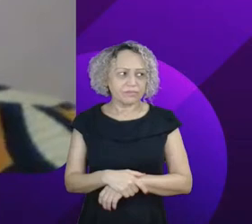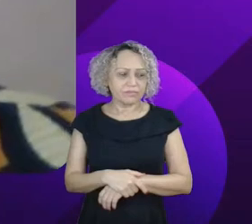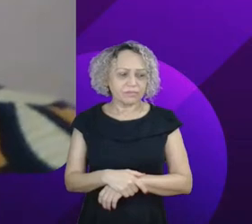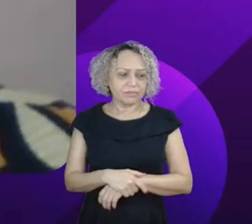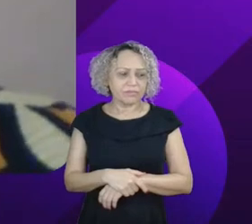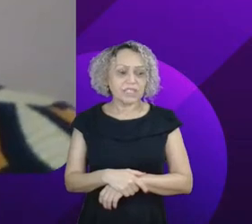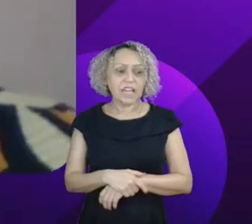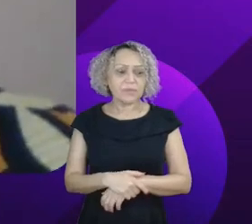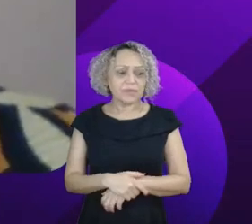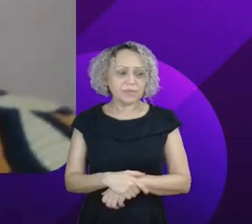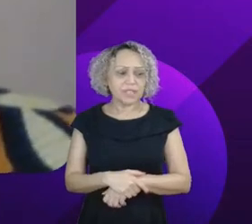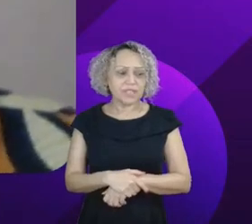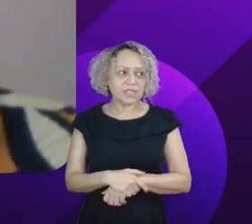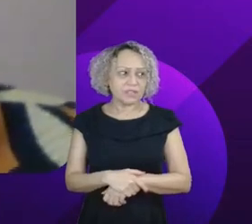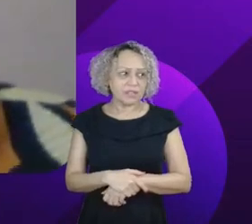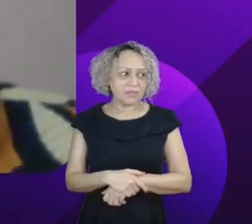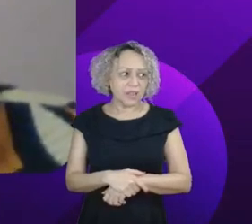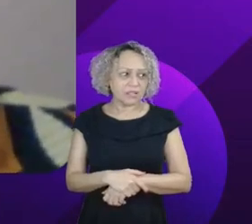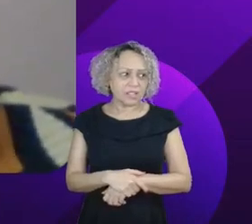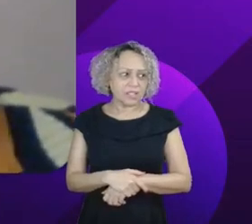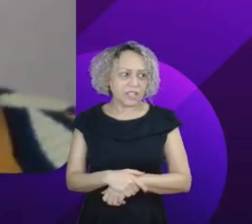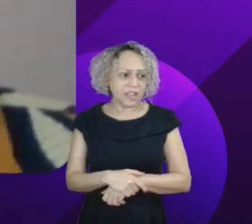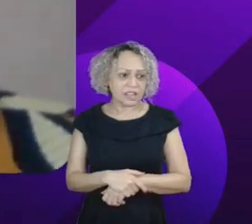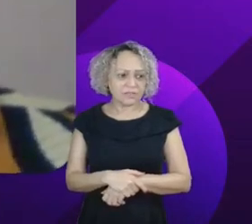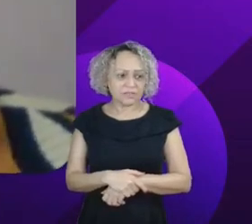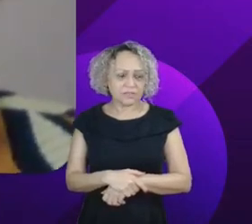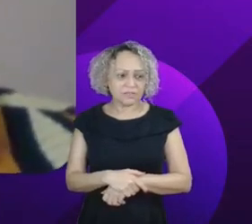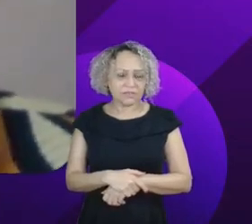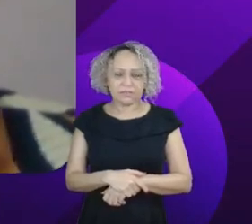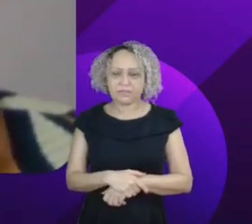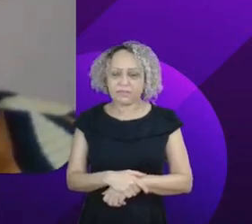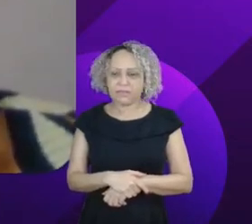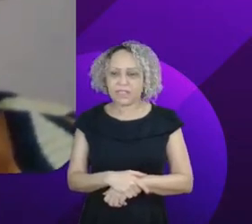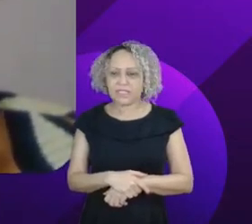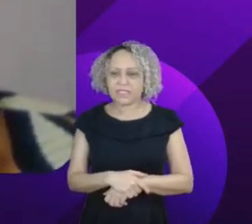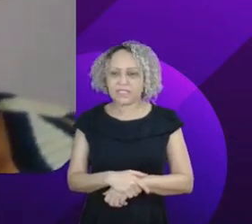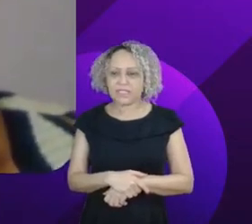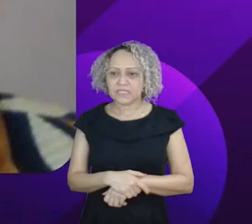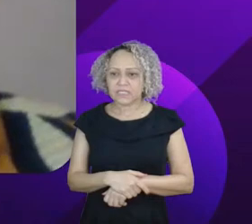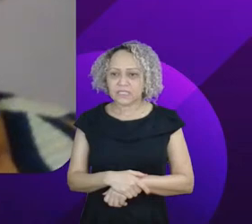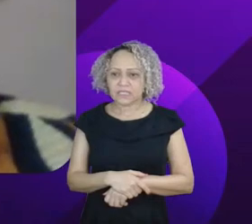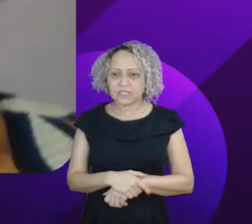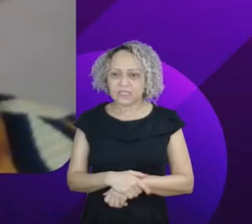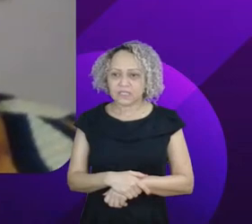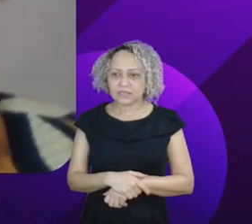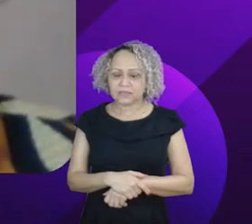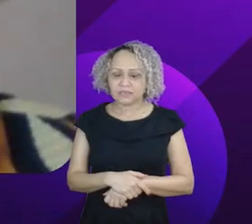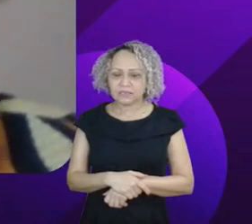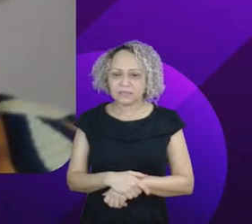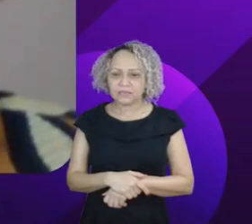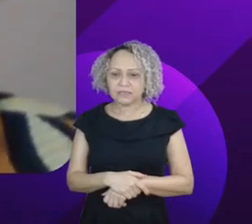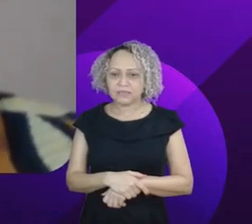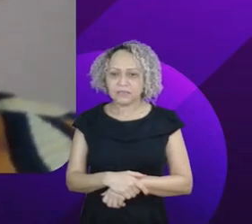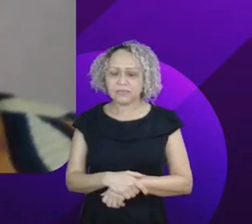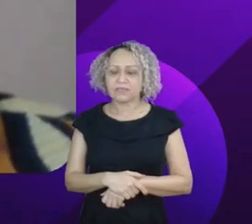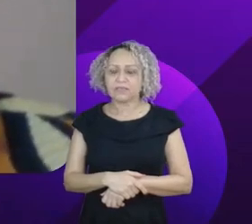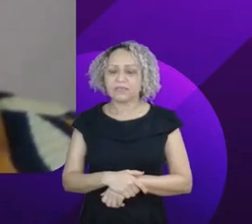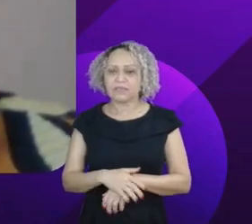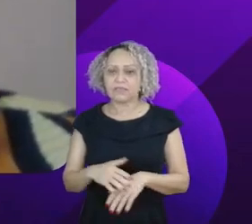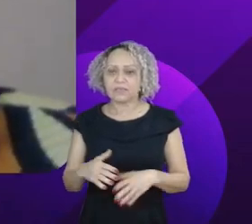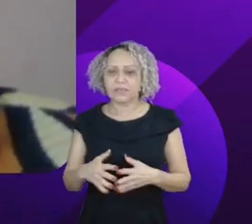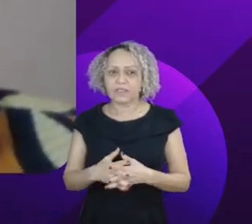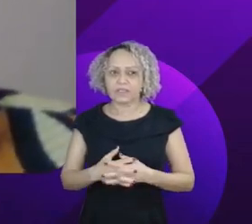ainda que a gente pode vivenciar em um mar de desigualdades que a gente ainda tem na nossa sociedade é a